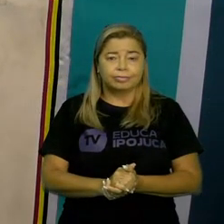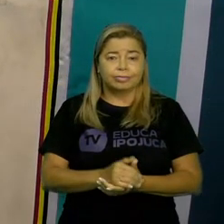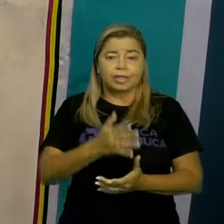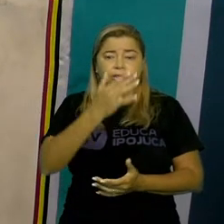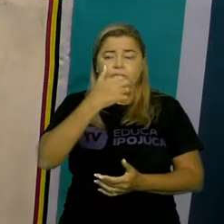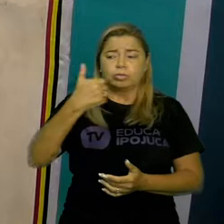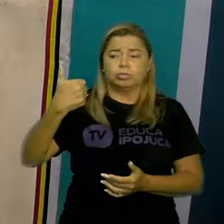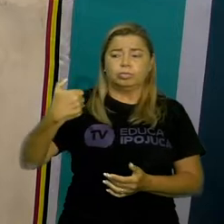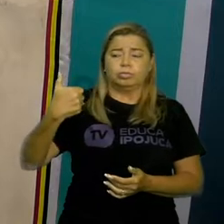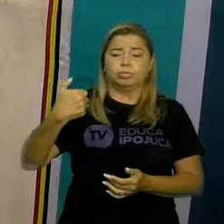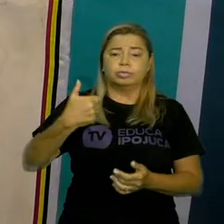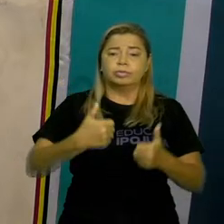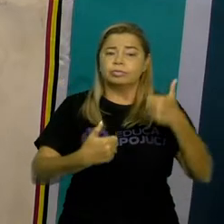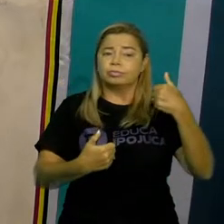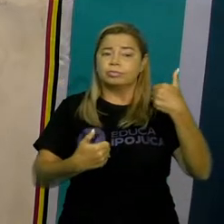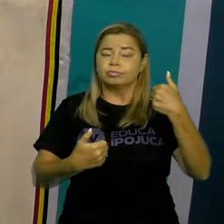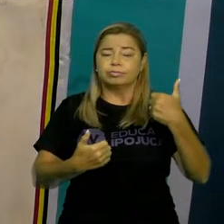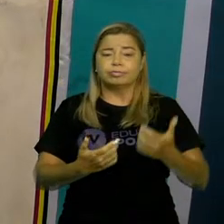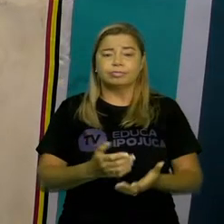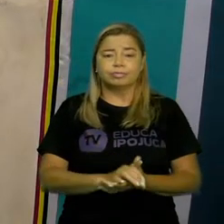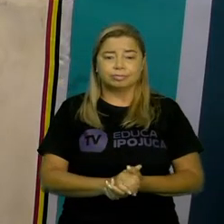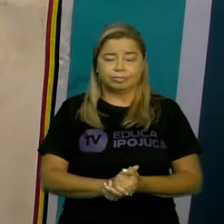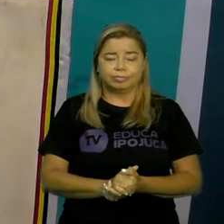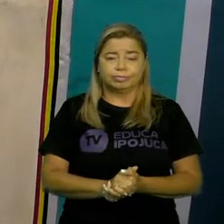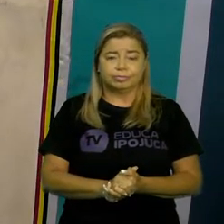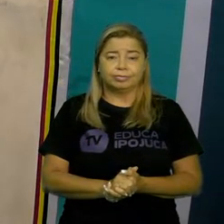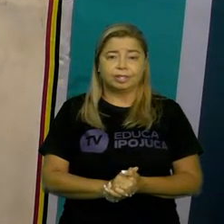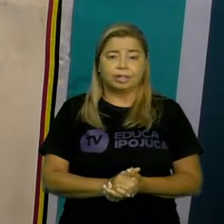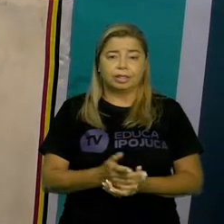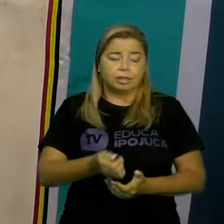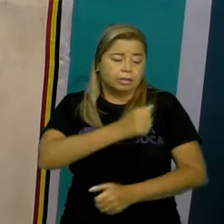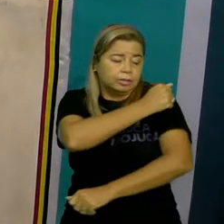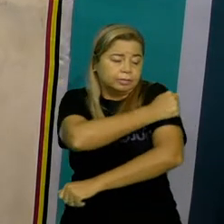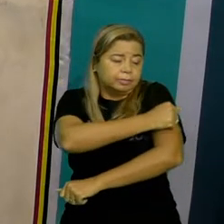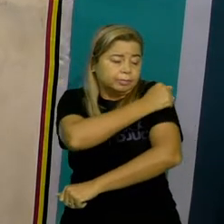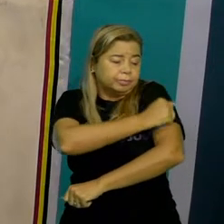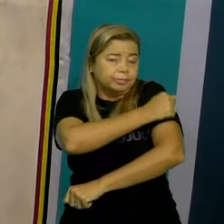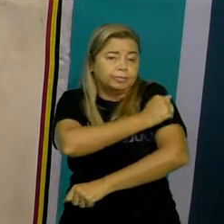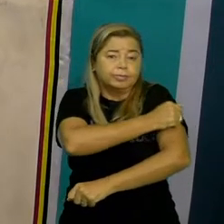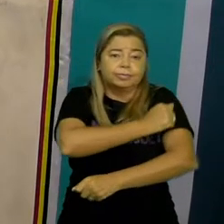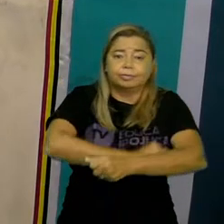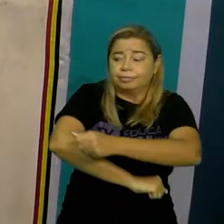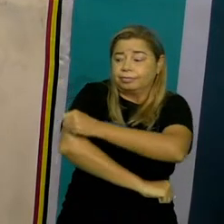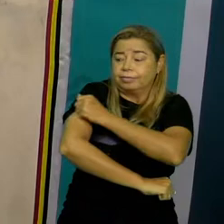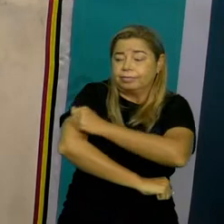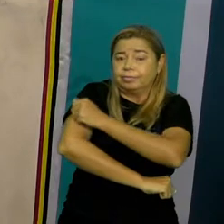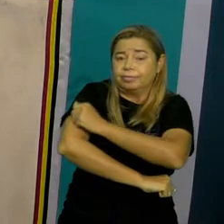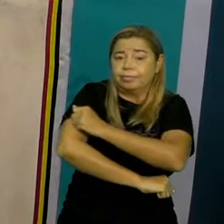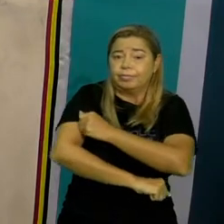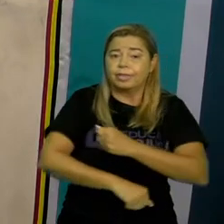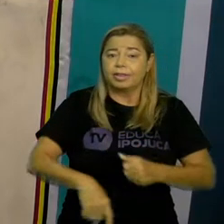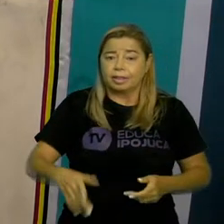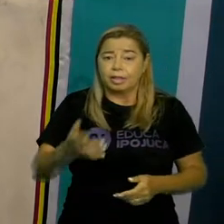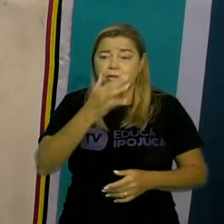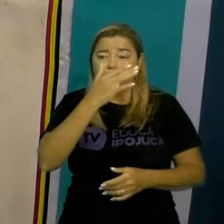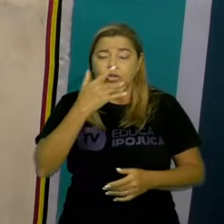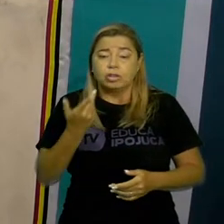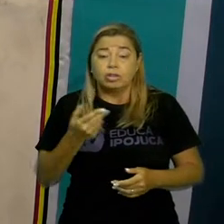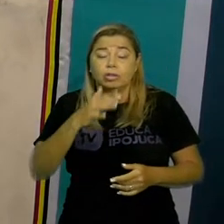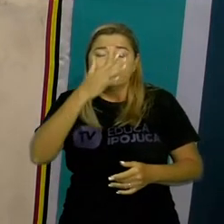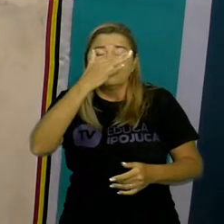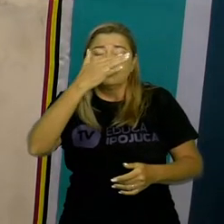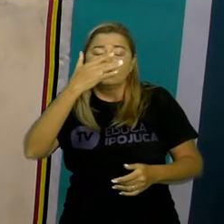de perfume, o cheiro de um sabonete, o cheiro da comida feita